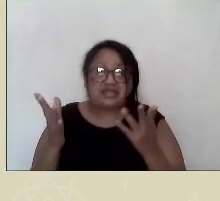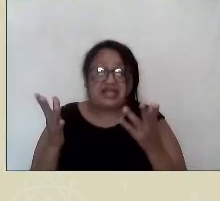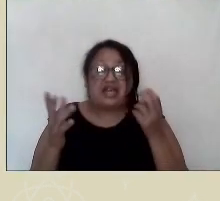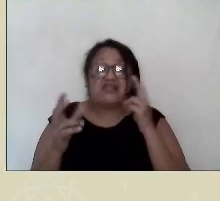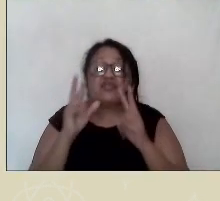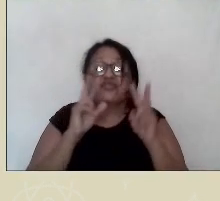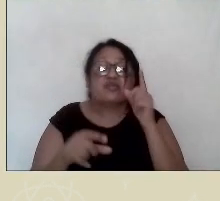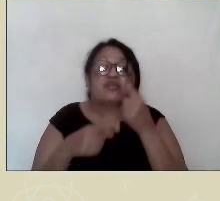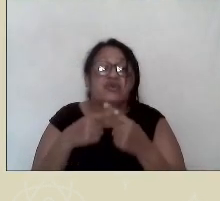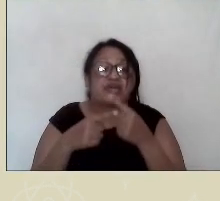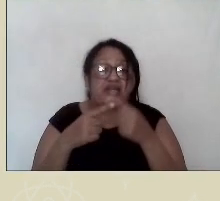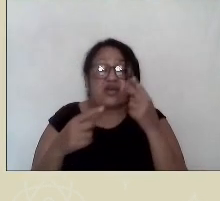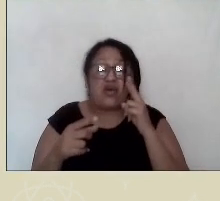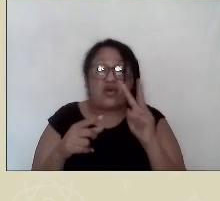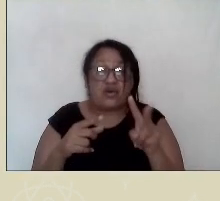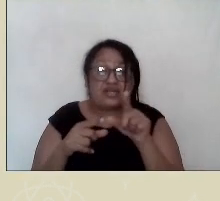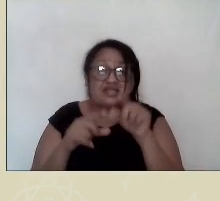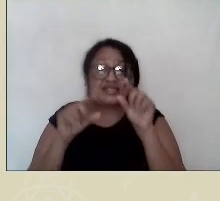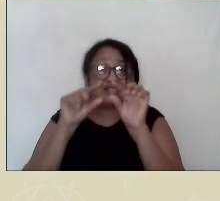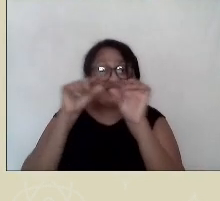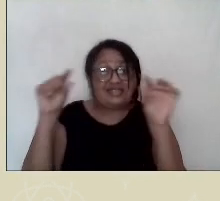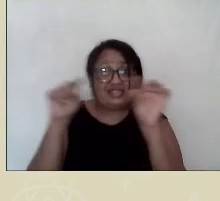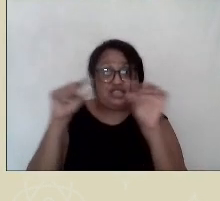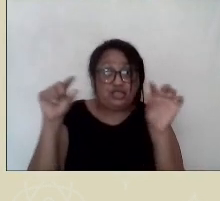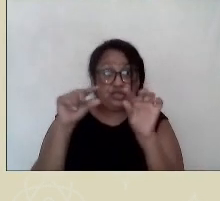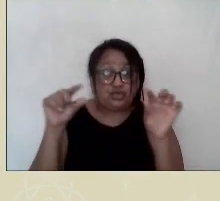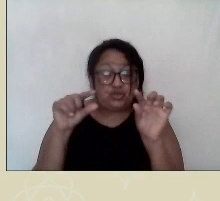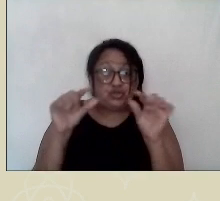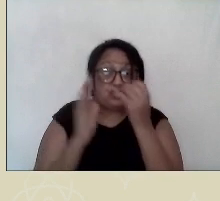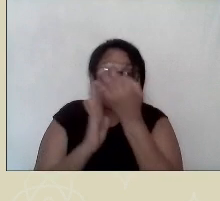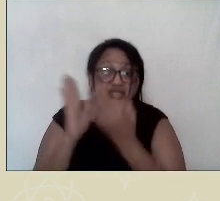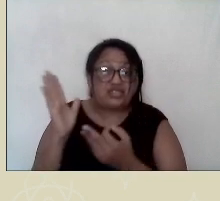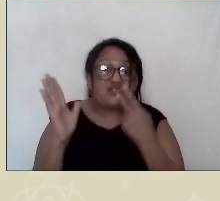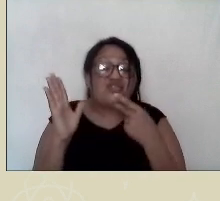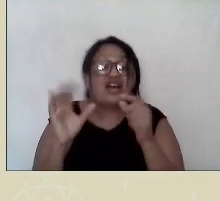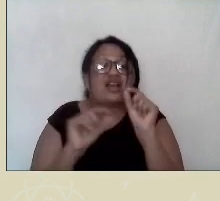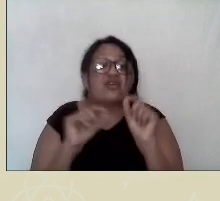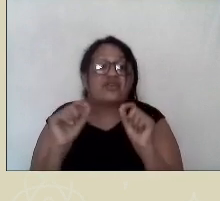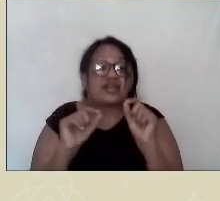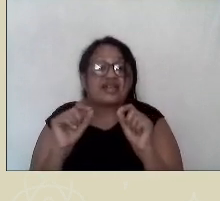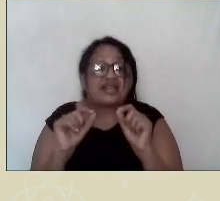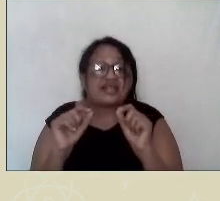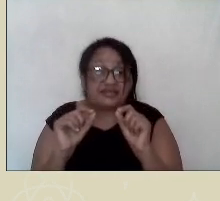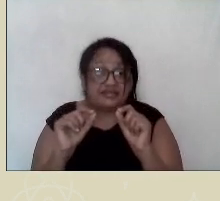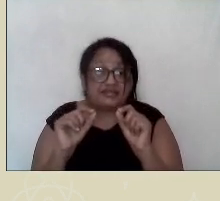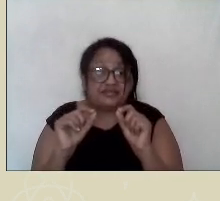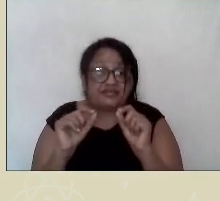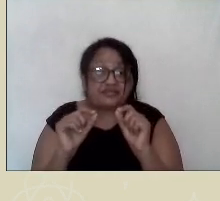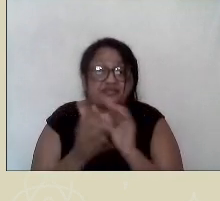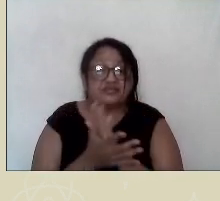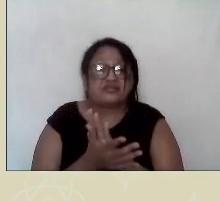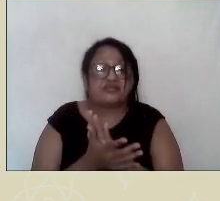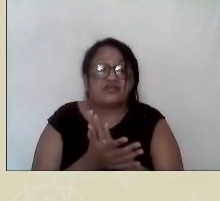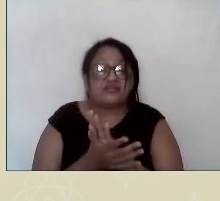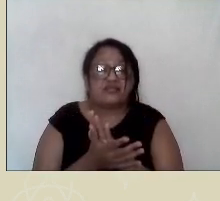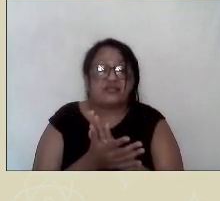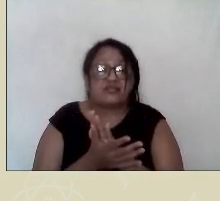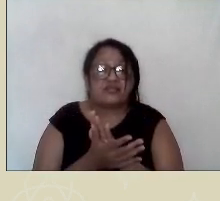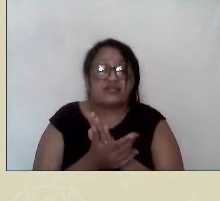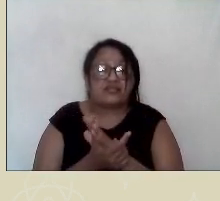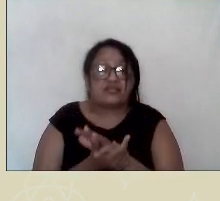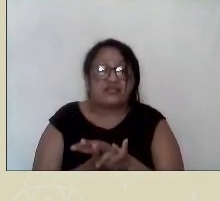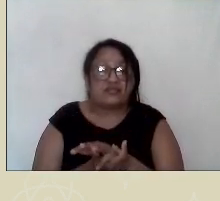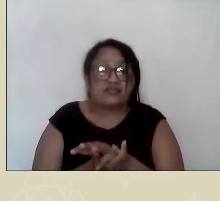por que ó nesse trecho aqui do texto ele diz assim há um pequeno grupo de indivíduos que não tem